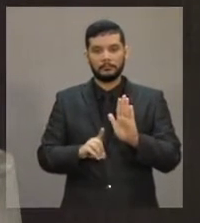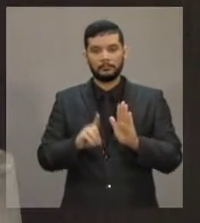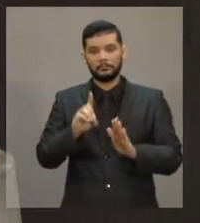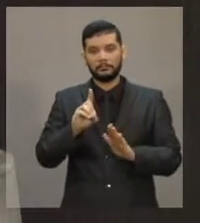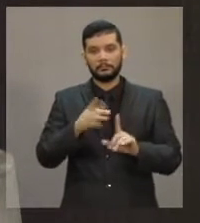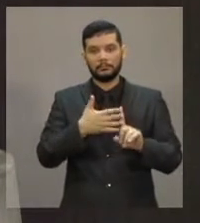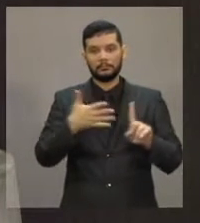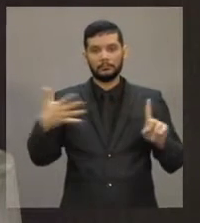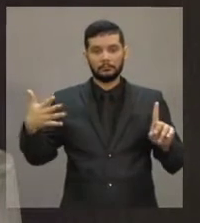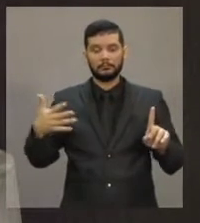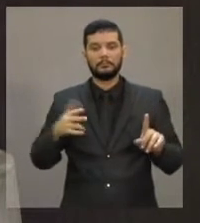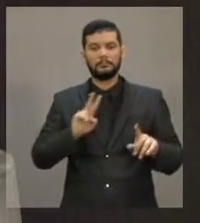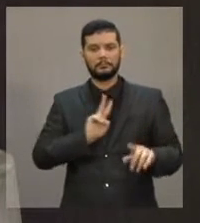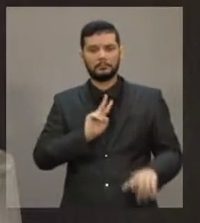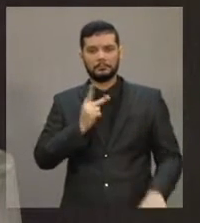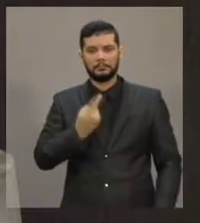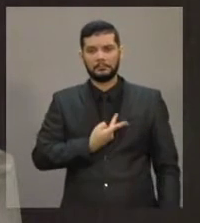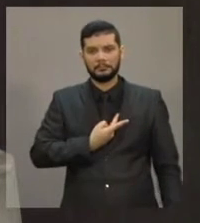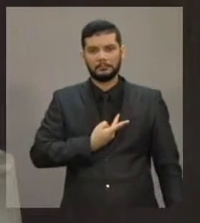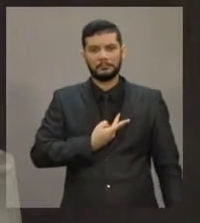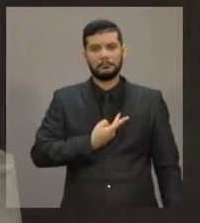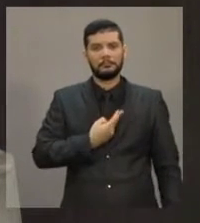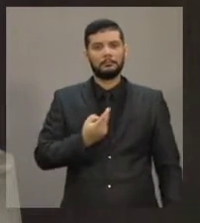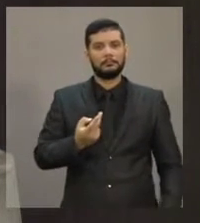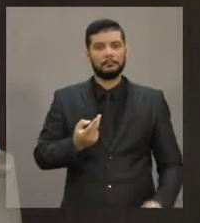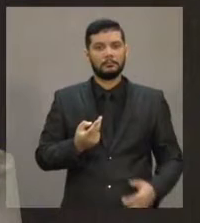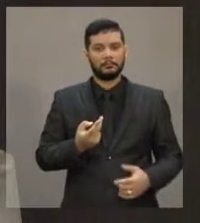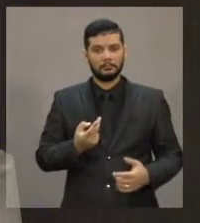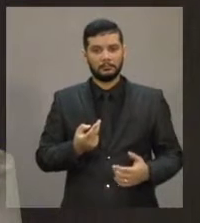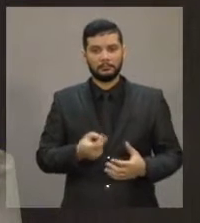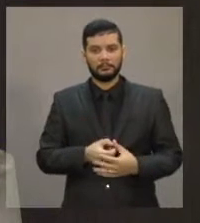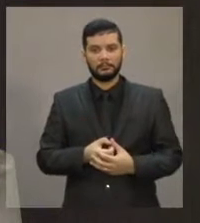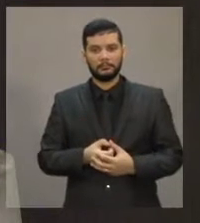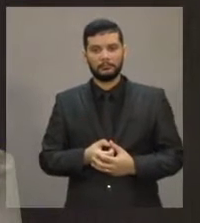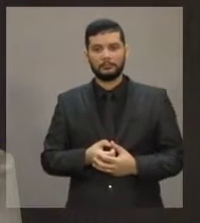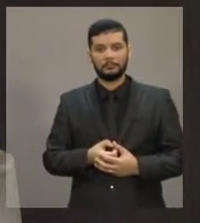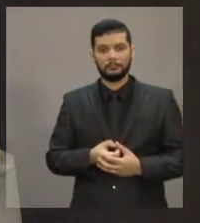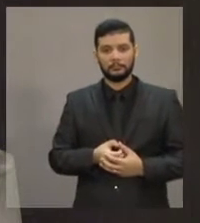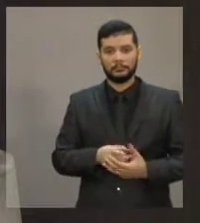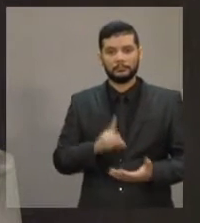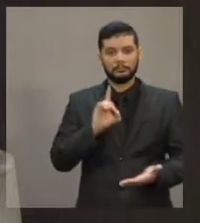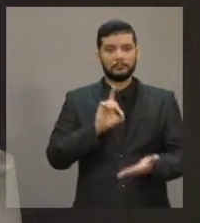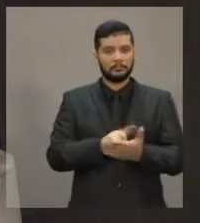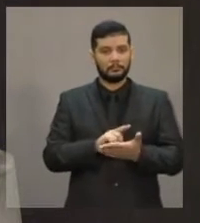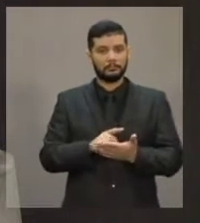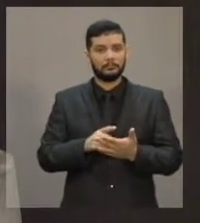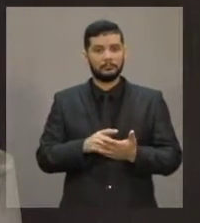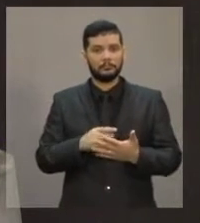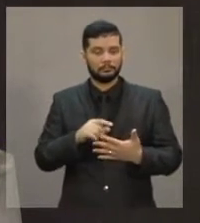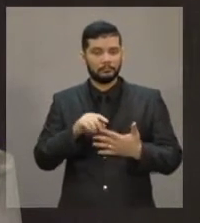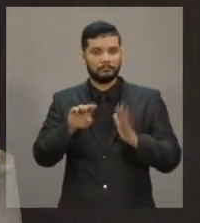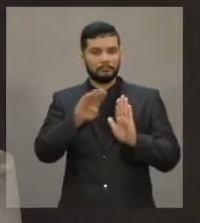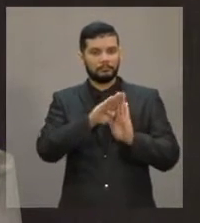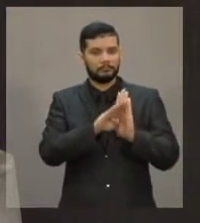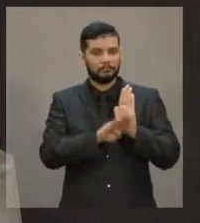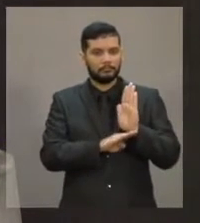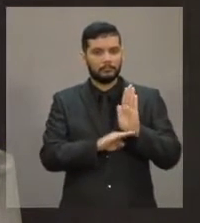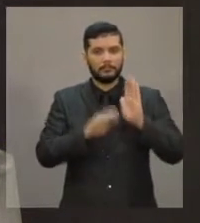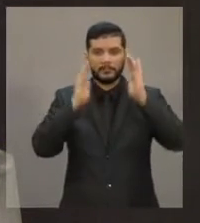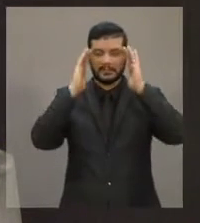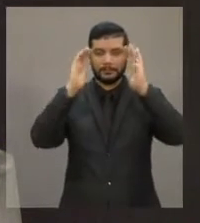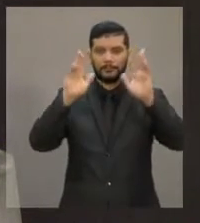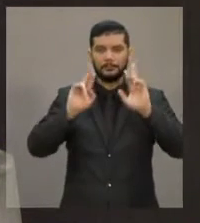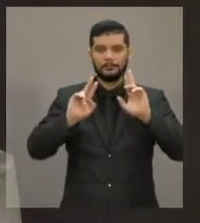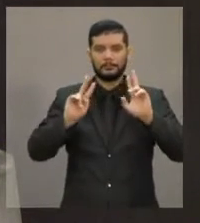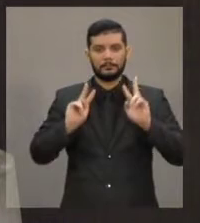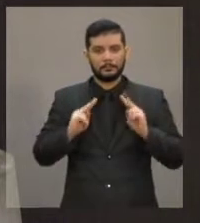a população trans, o fazemos com base nesses princípios do respeito à